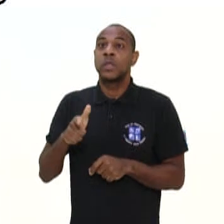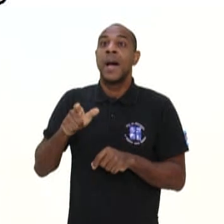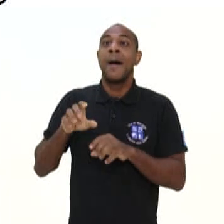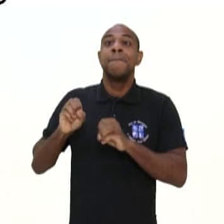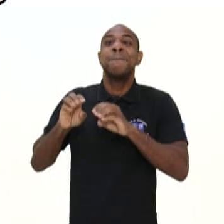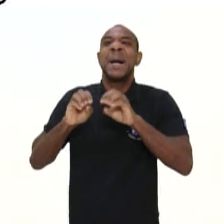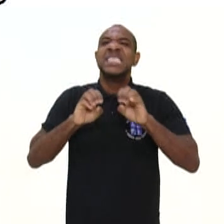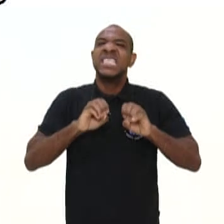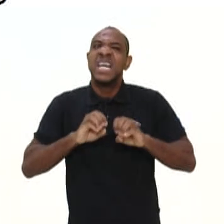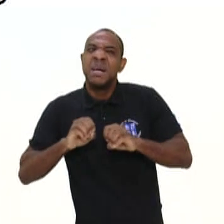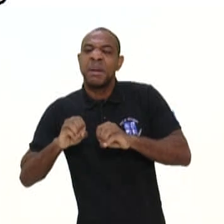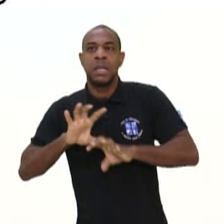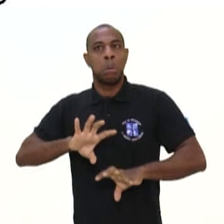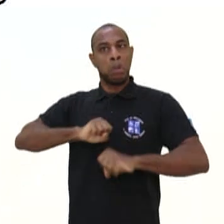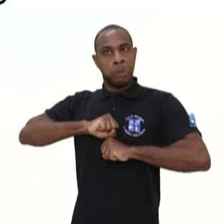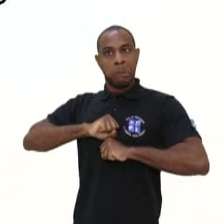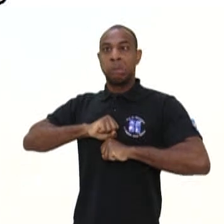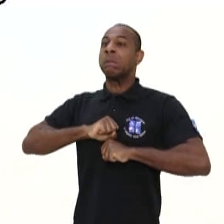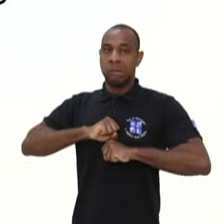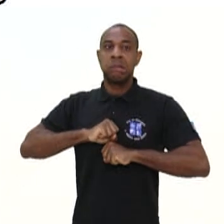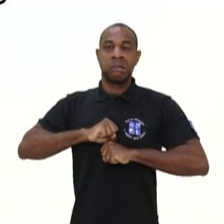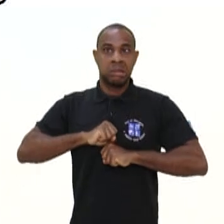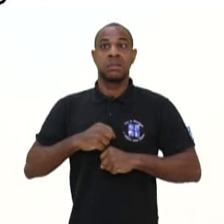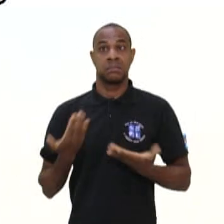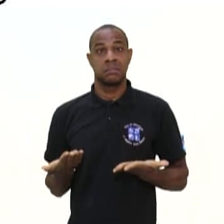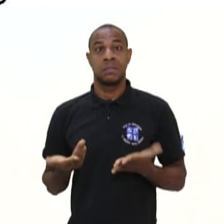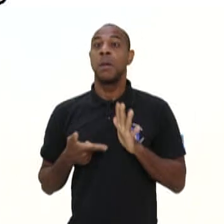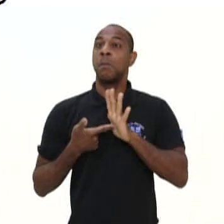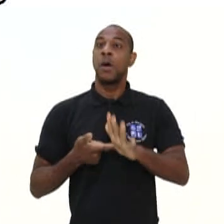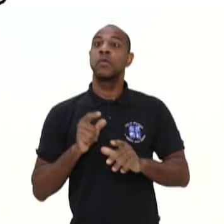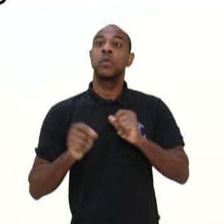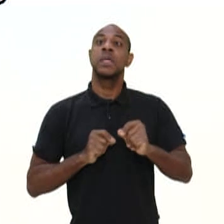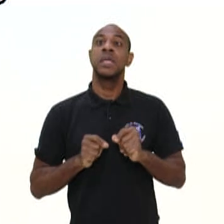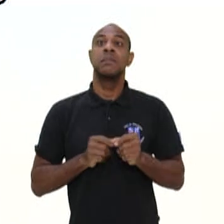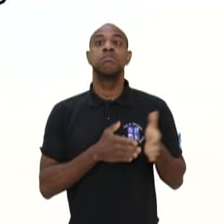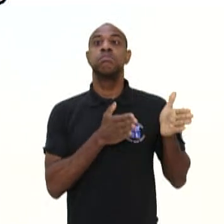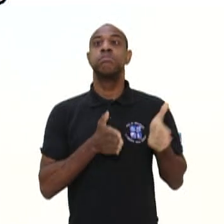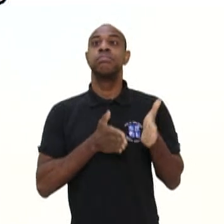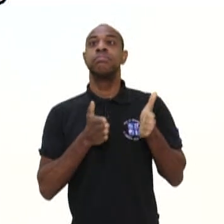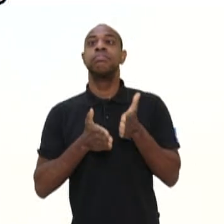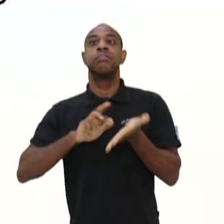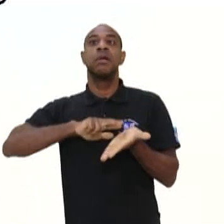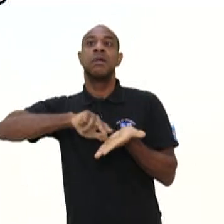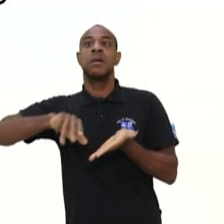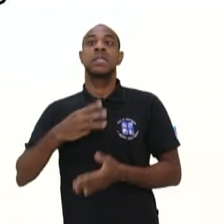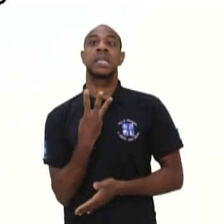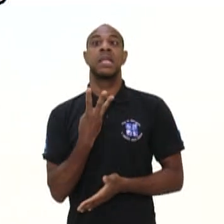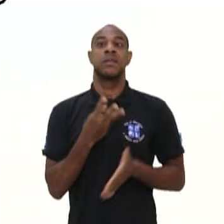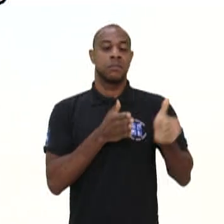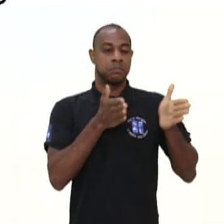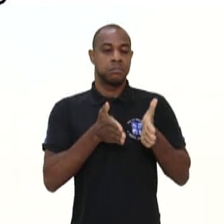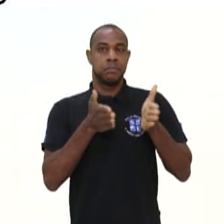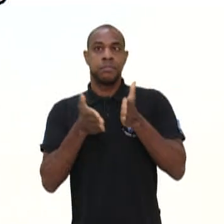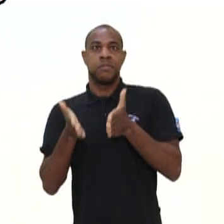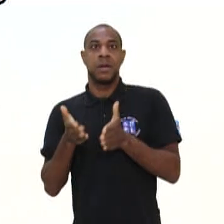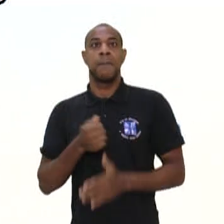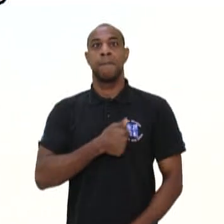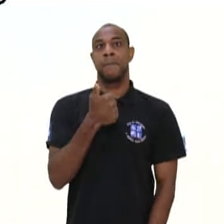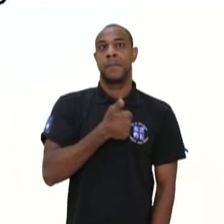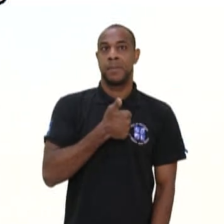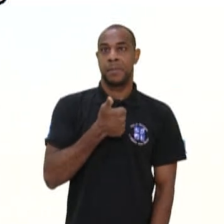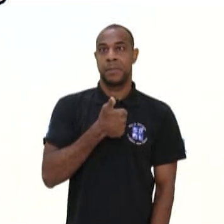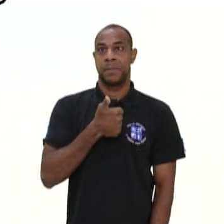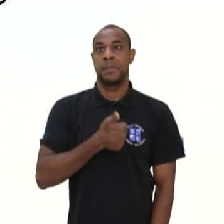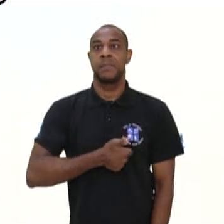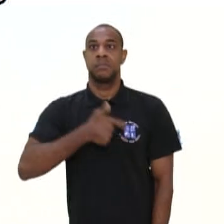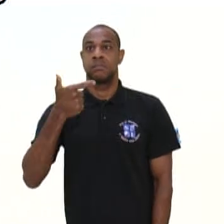bactéria chamada Treponema pallidum, Apresenta fases distintas, tem 3 fases: sífilis primária,